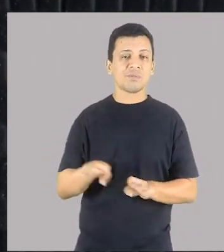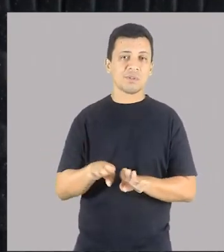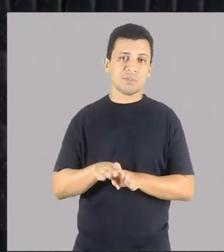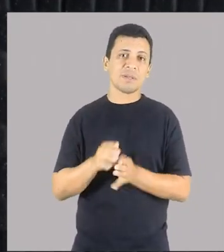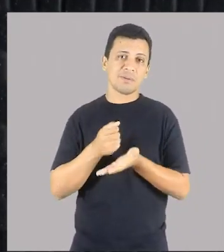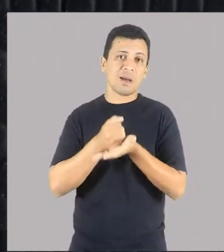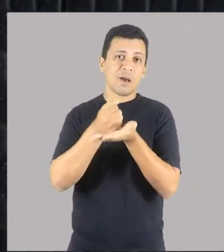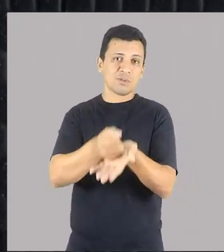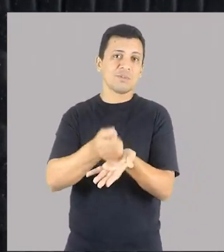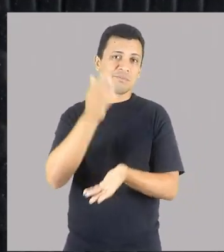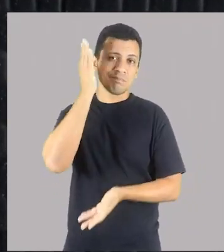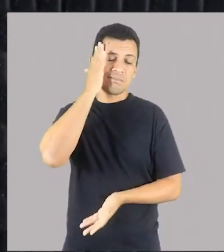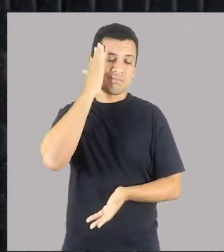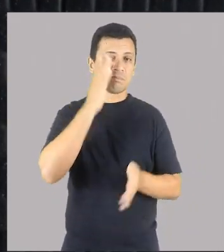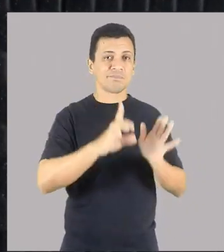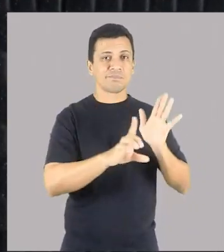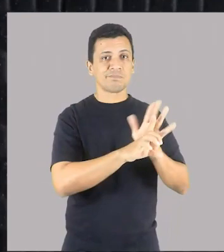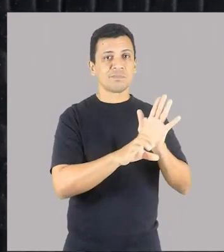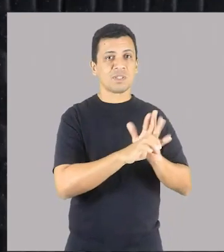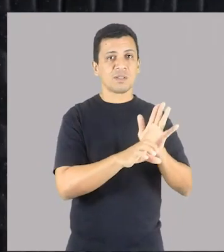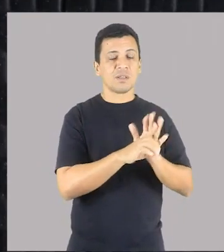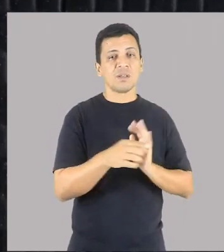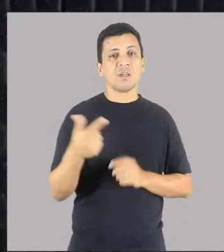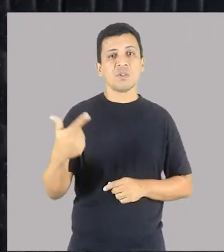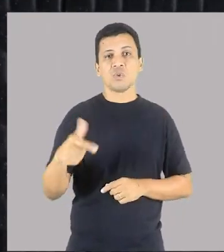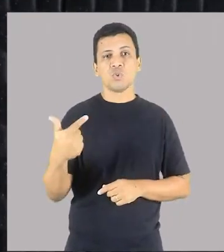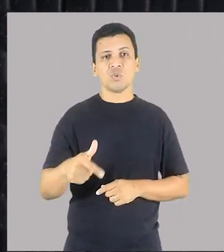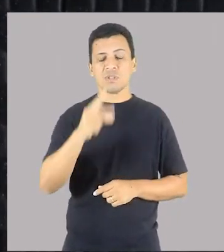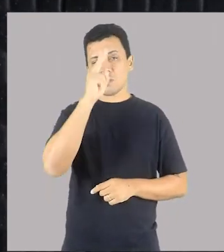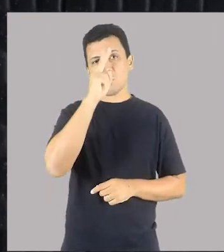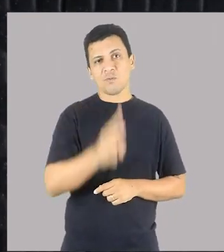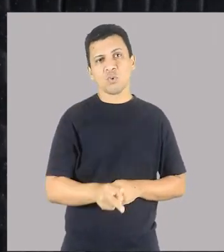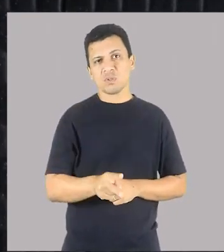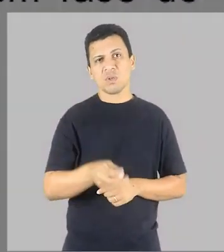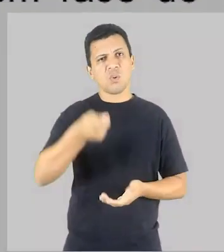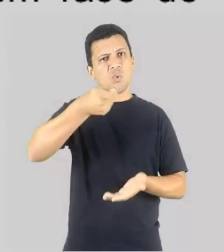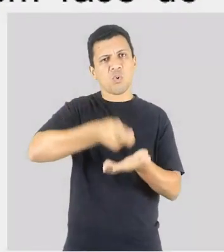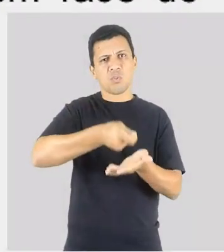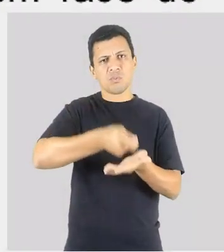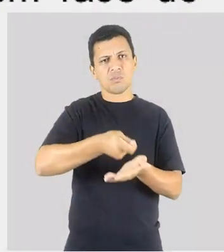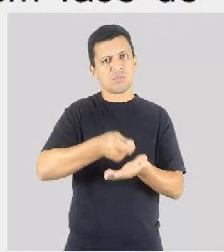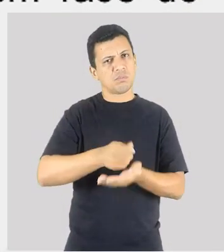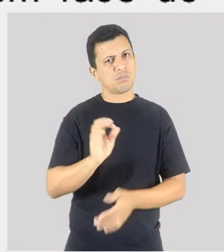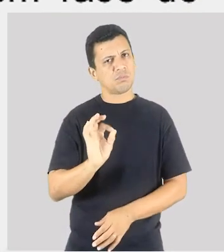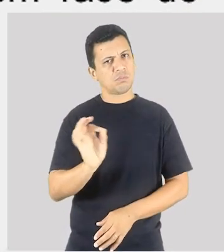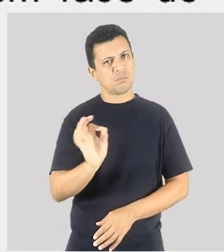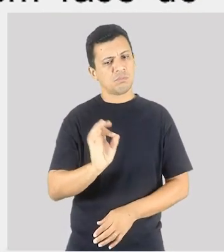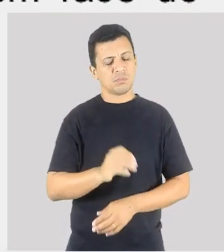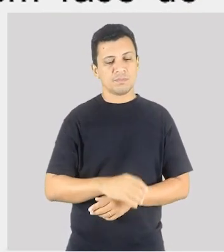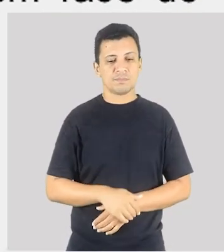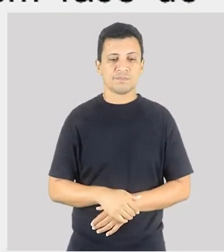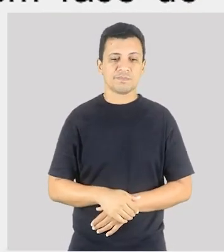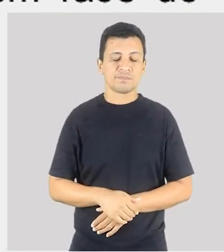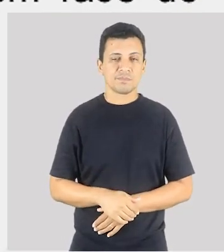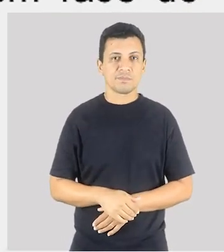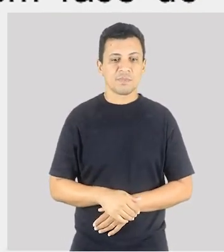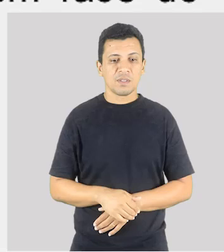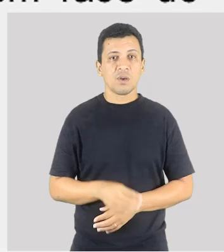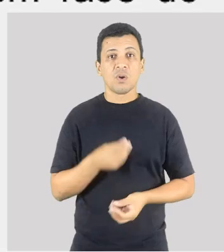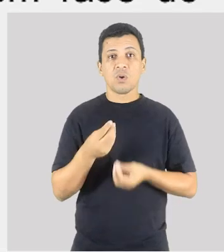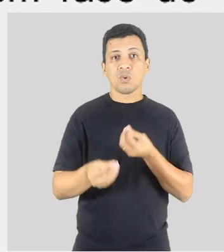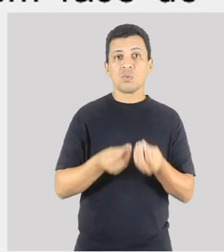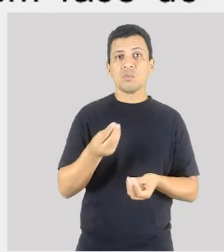interpretação, mas não têm força vinculativa, não são obrigatórios, ok? Nesse sentido,